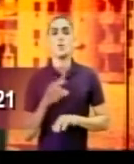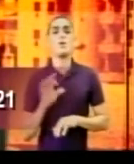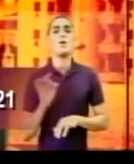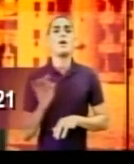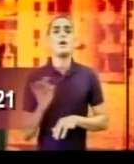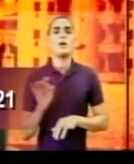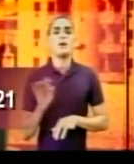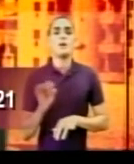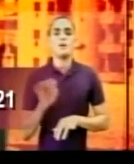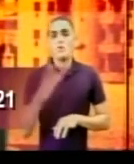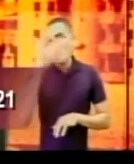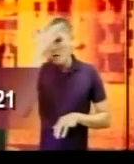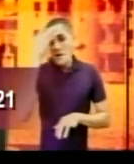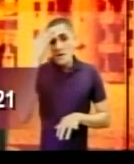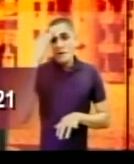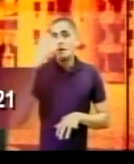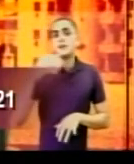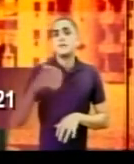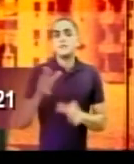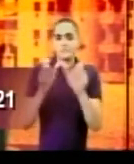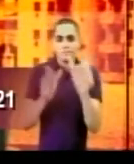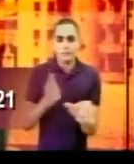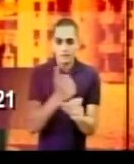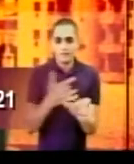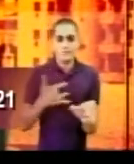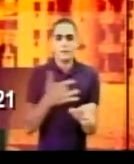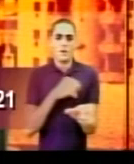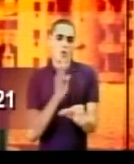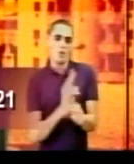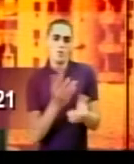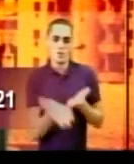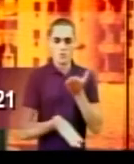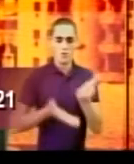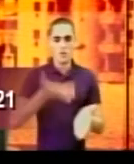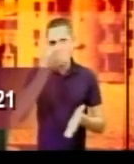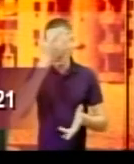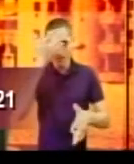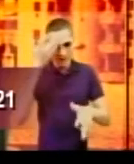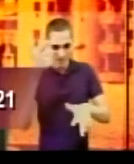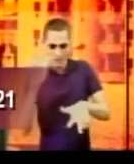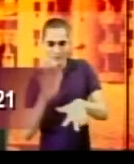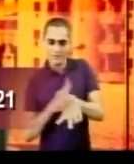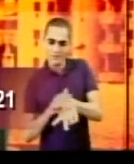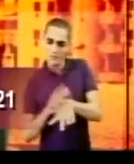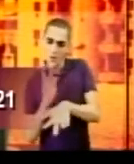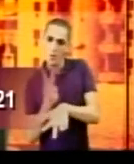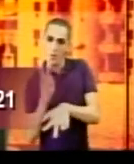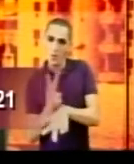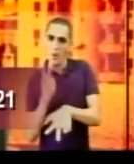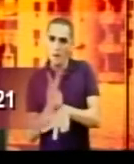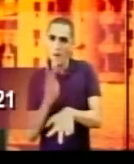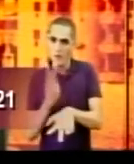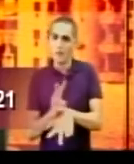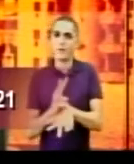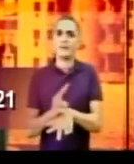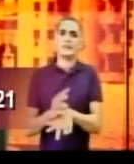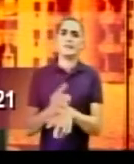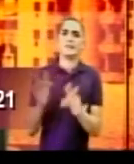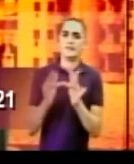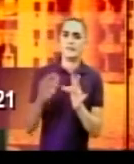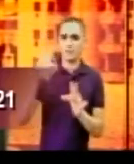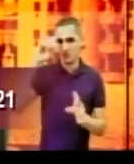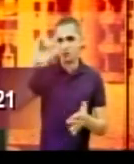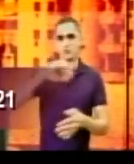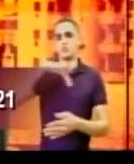ser priorizado. Recebemos até algumas mensagens, uma falta de educação monstro,